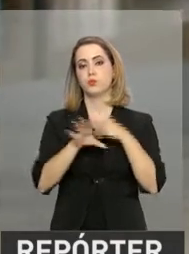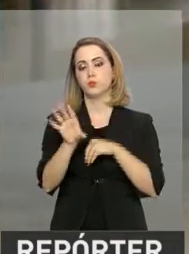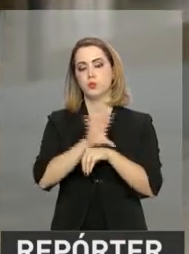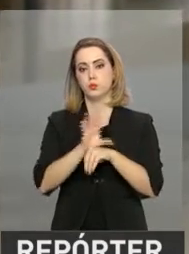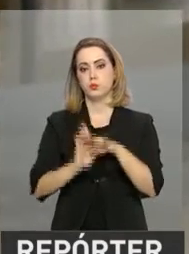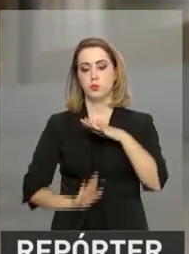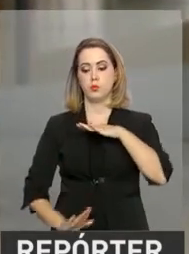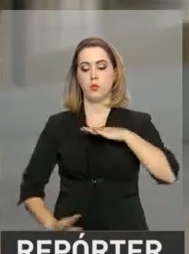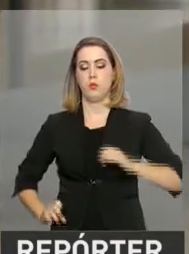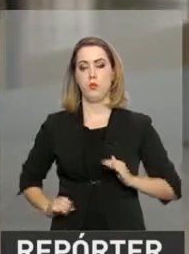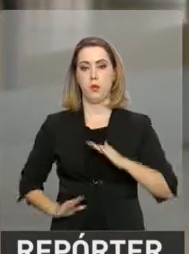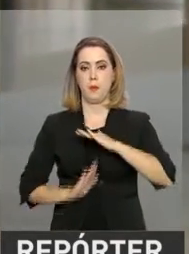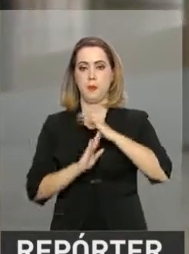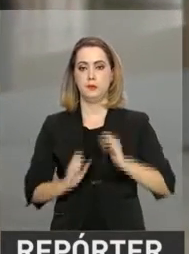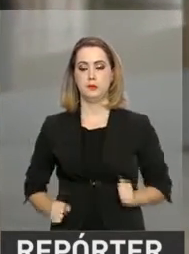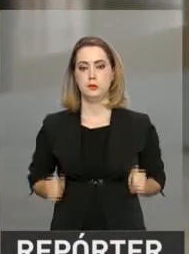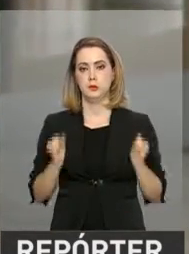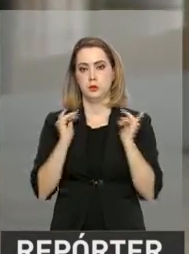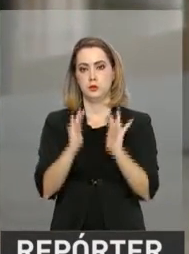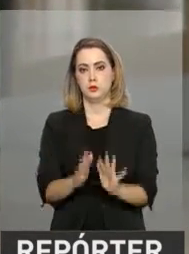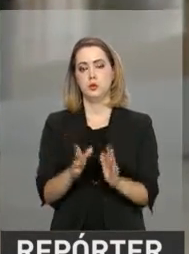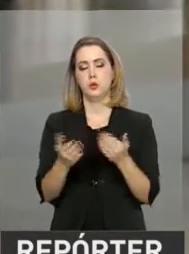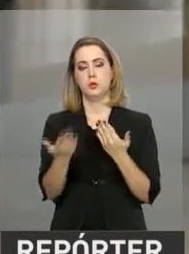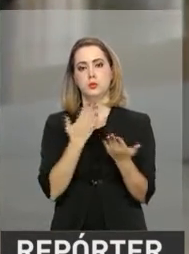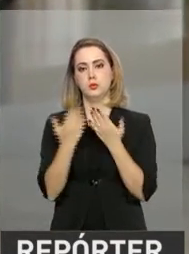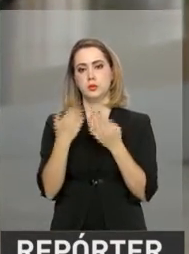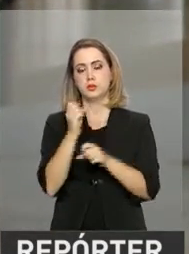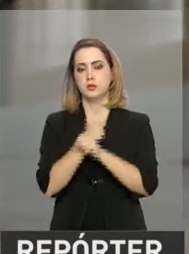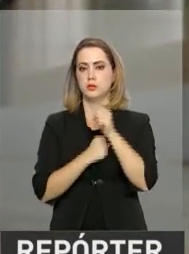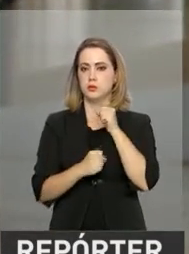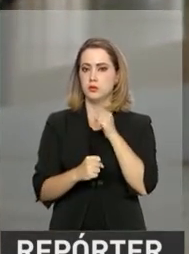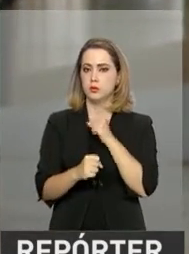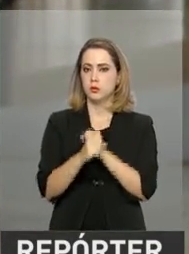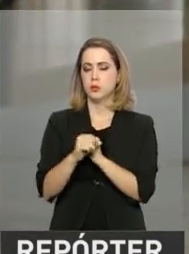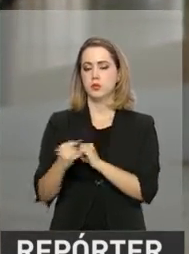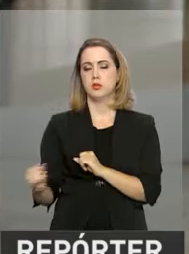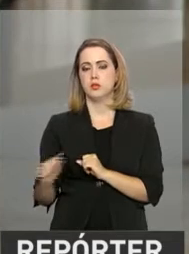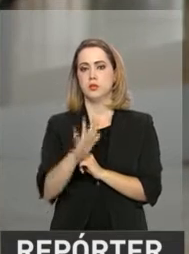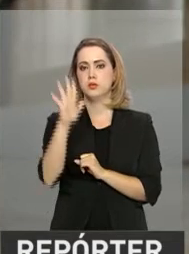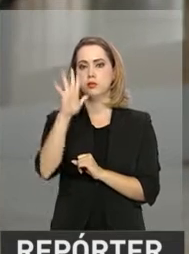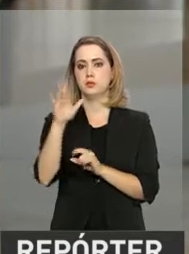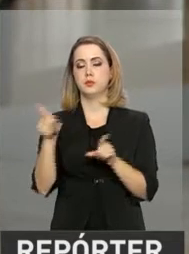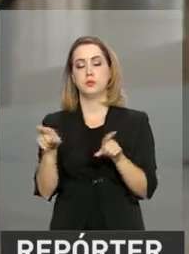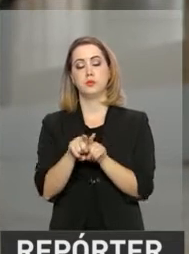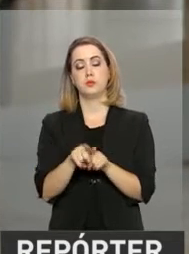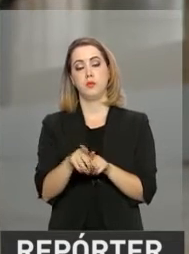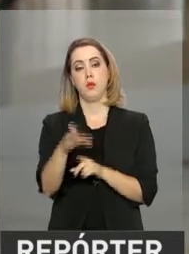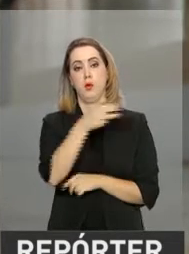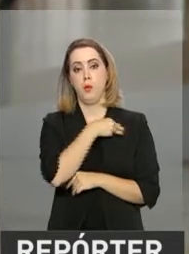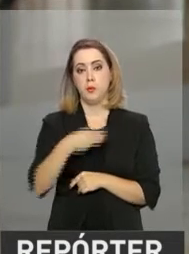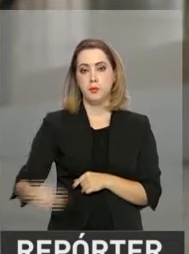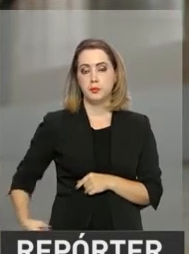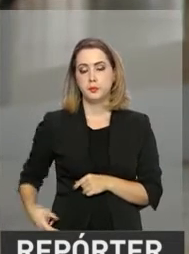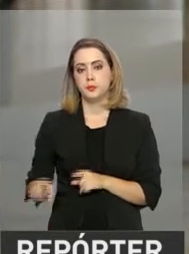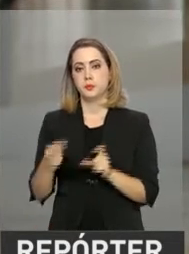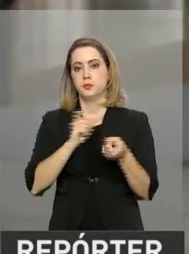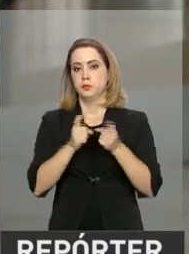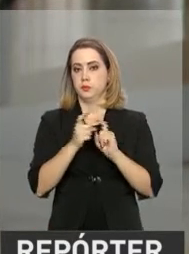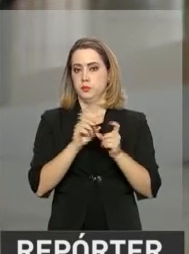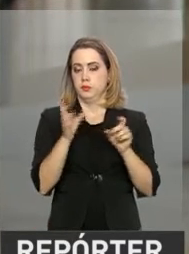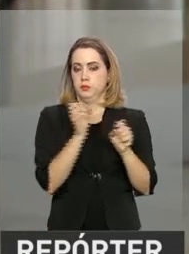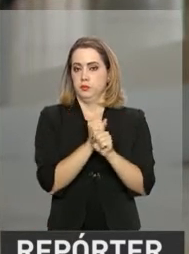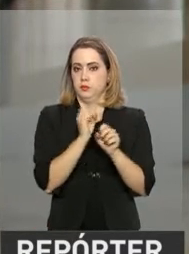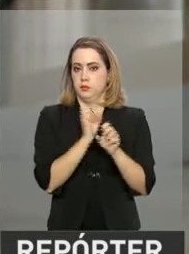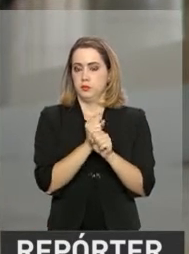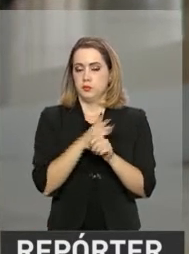gastos públicos pela inflação do ano anterior. O ministro conversou com a presidente do Supremo Tribunal Federal, Carmen Lúcia,